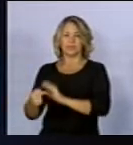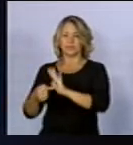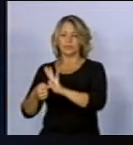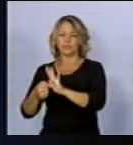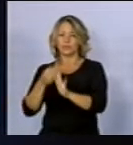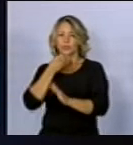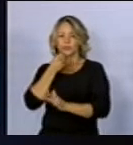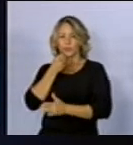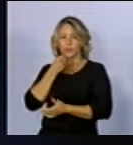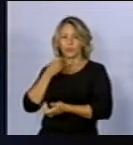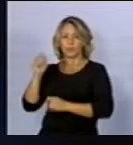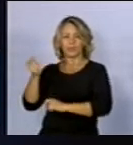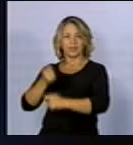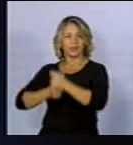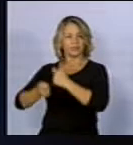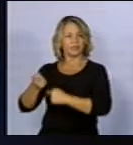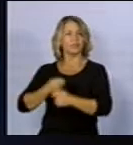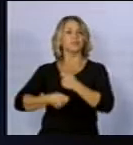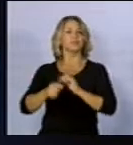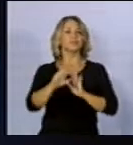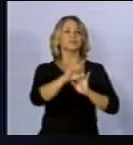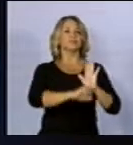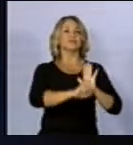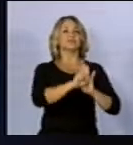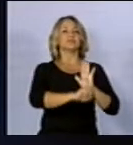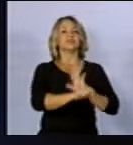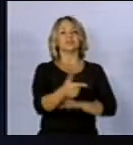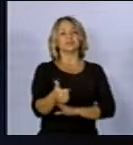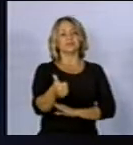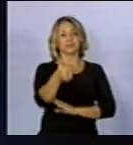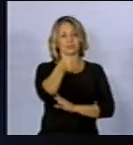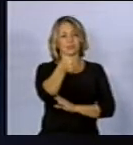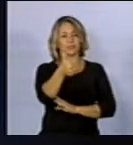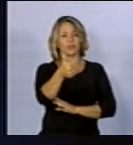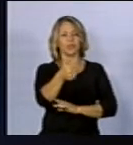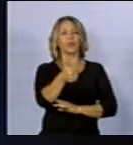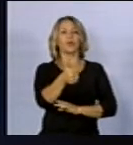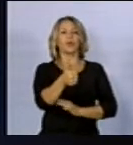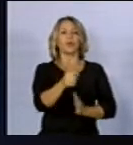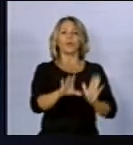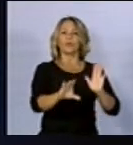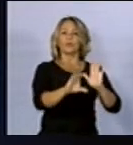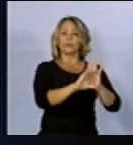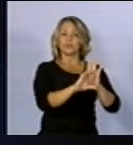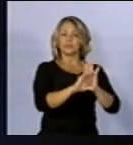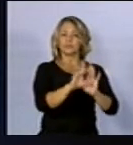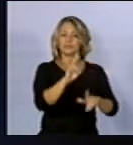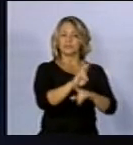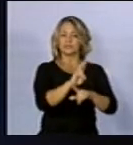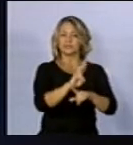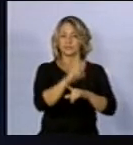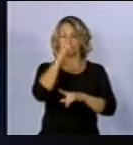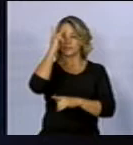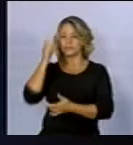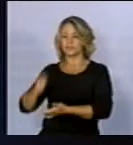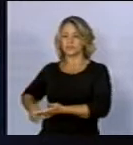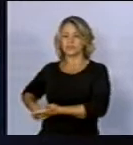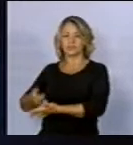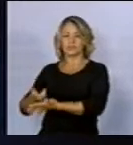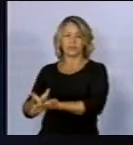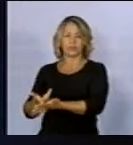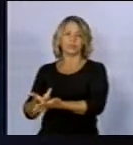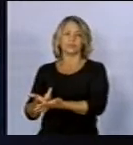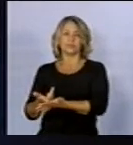econômico do século XX O Código de Defesa do Consumidor mandado fazer pelo artigo 48 dos